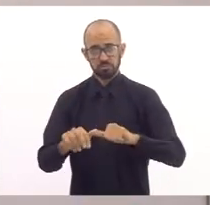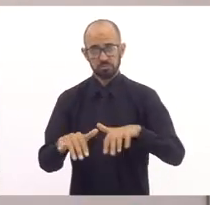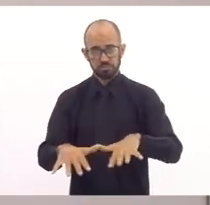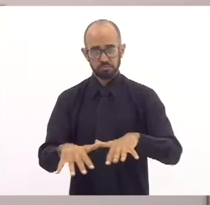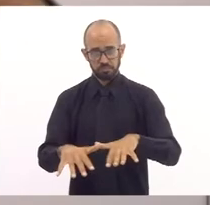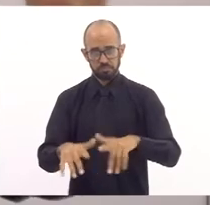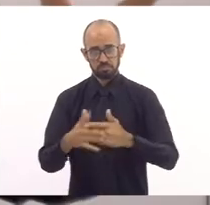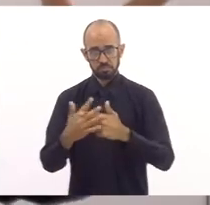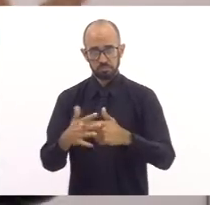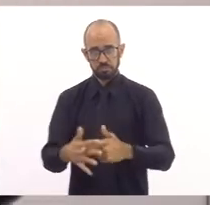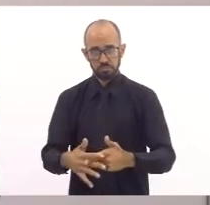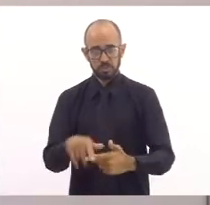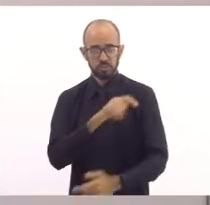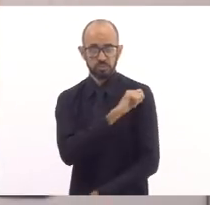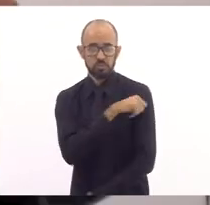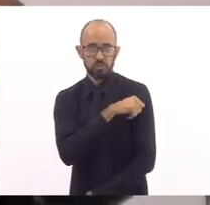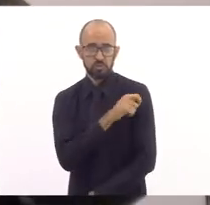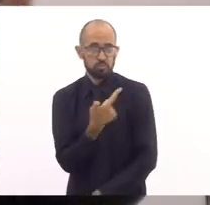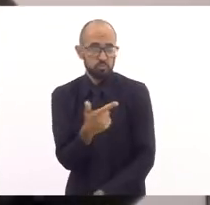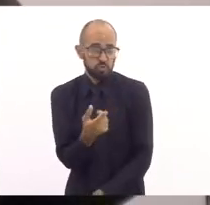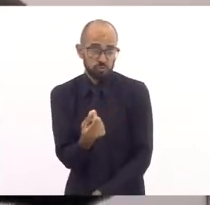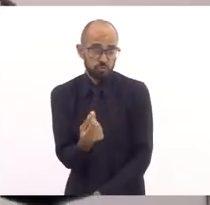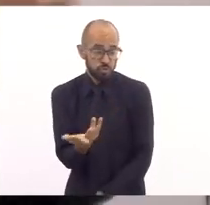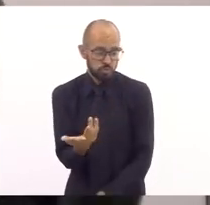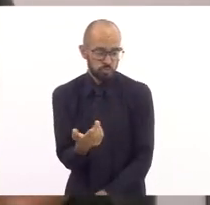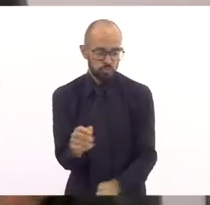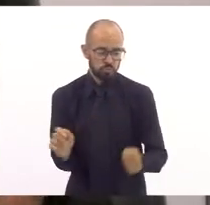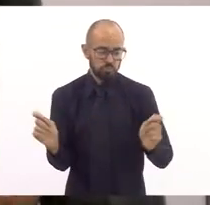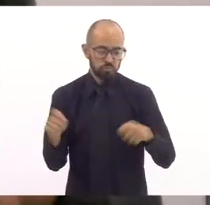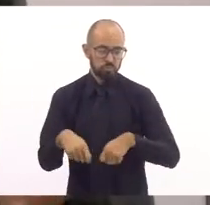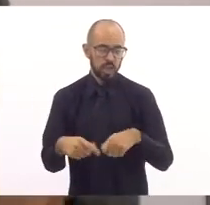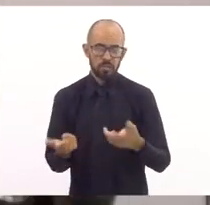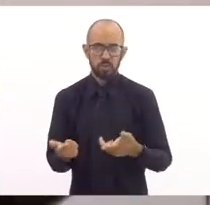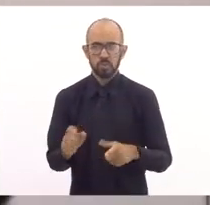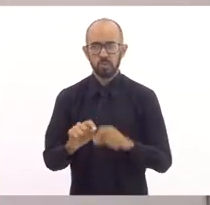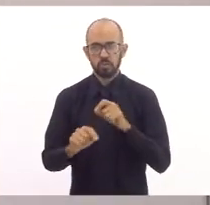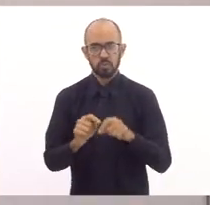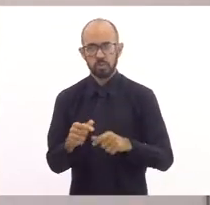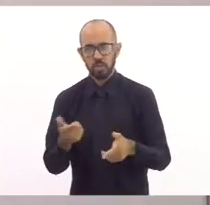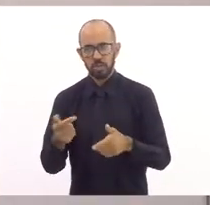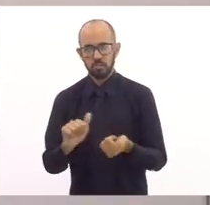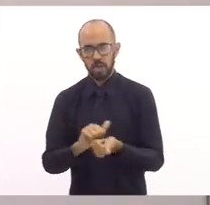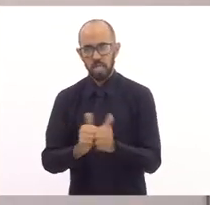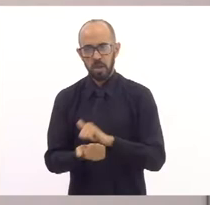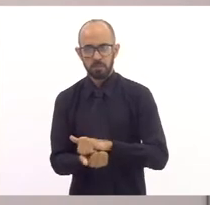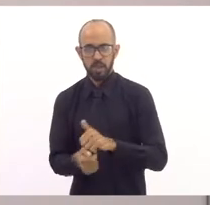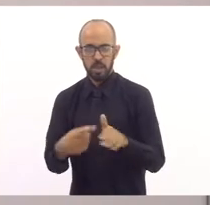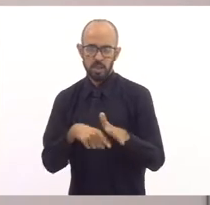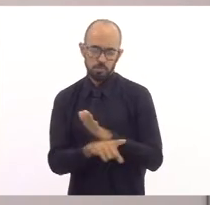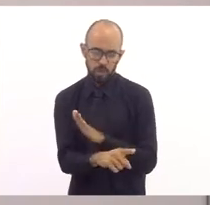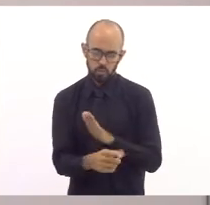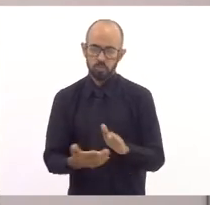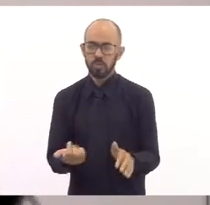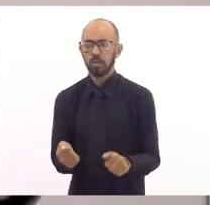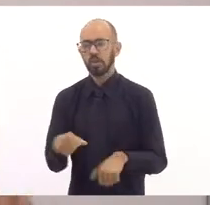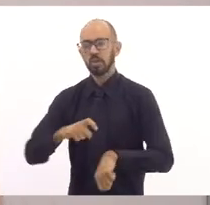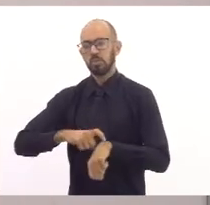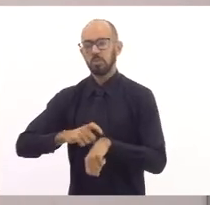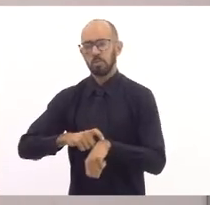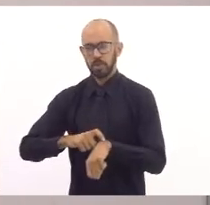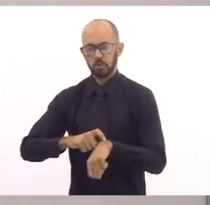fiscal, não se tinha dinheiro para nada, né? Evidentemente, não cabia aquela questão. naquele momento